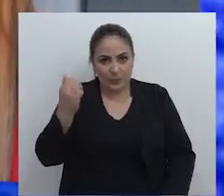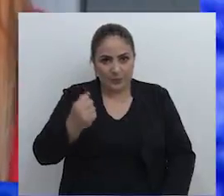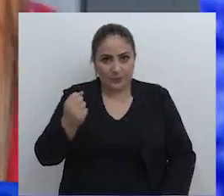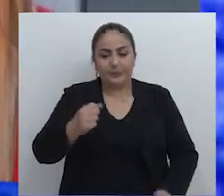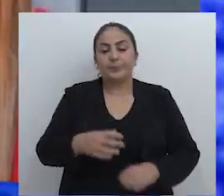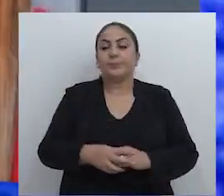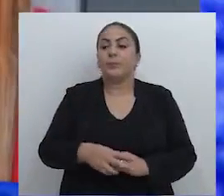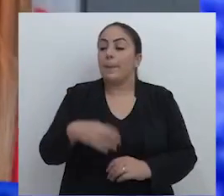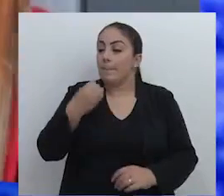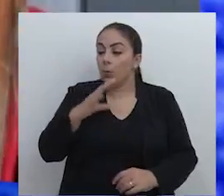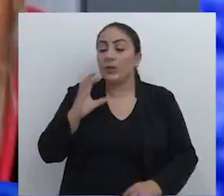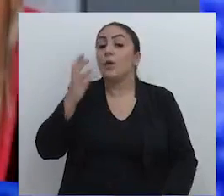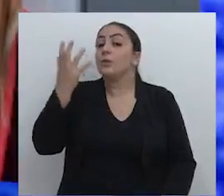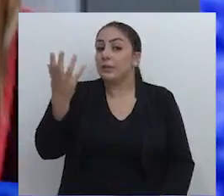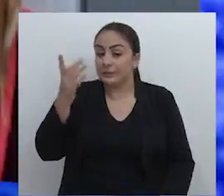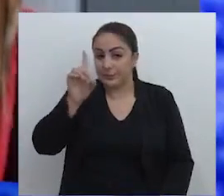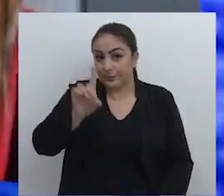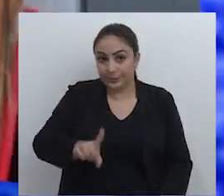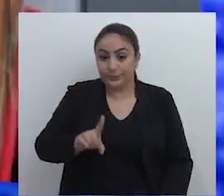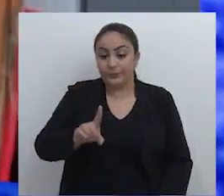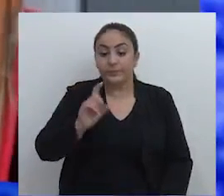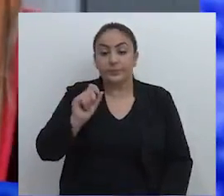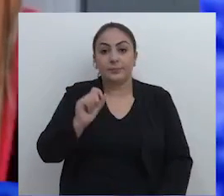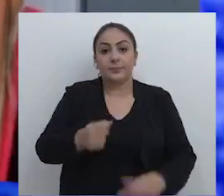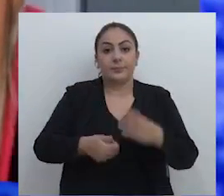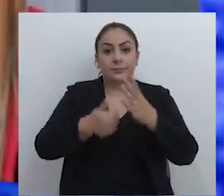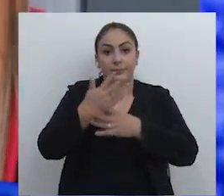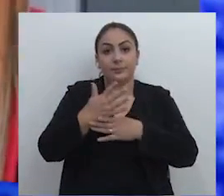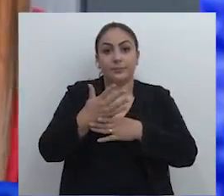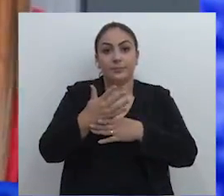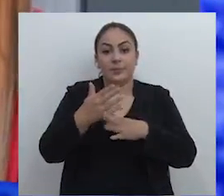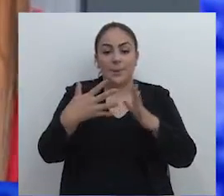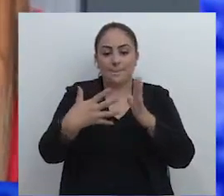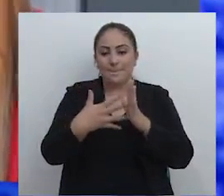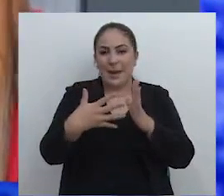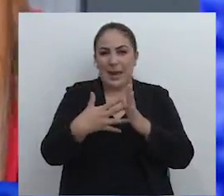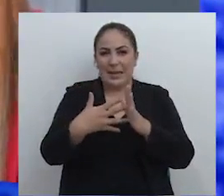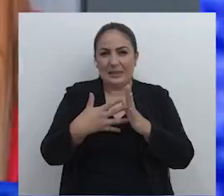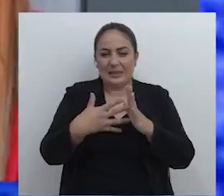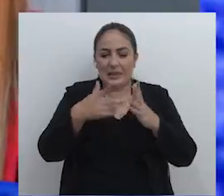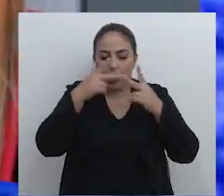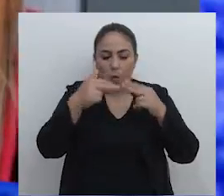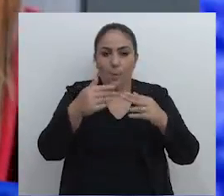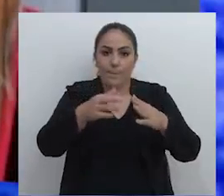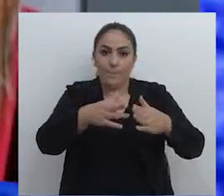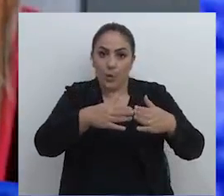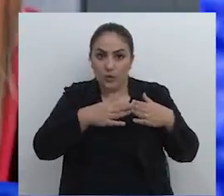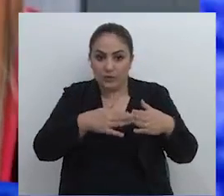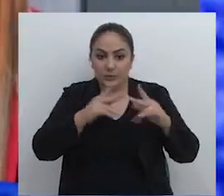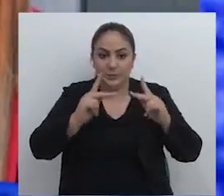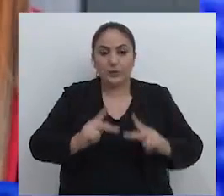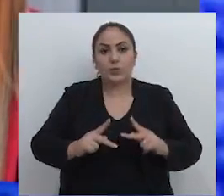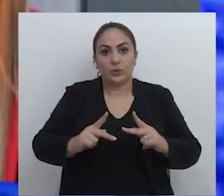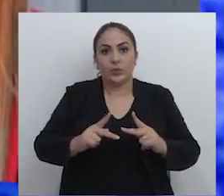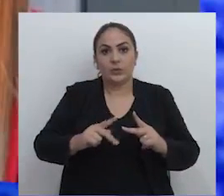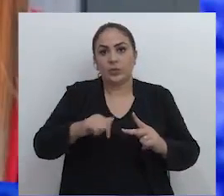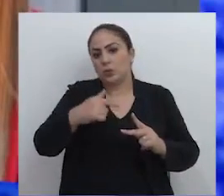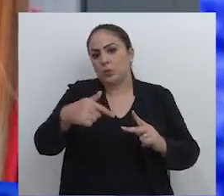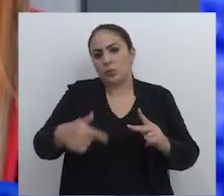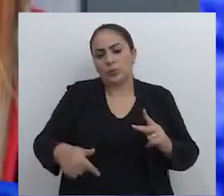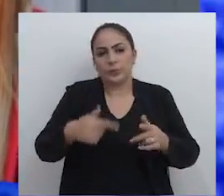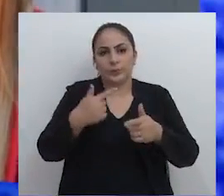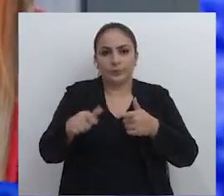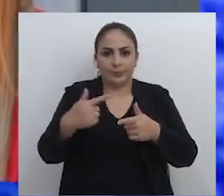o que acontece? O direito previdenciário, ele forma uma rede que visa proteger o segurado contra as